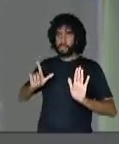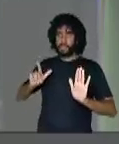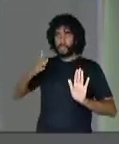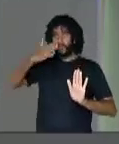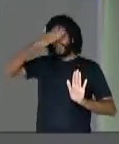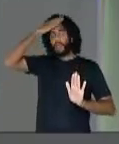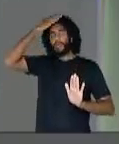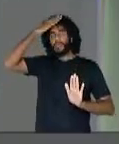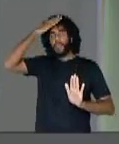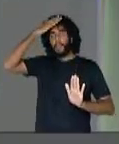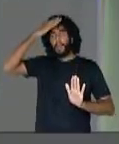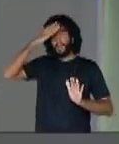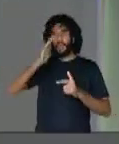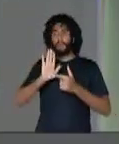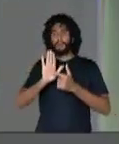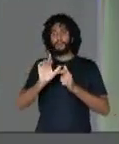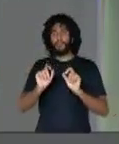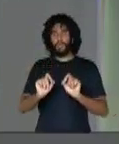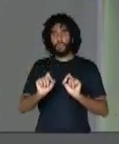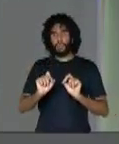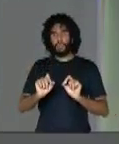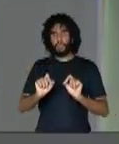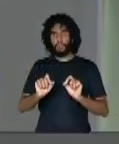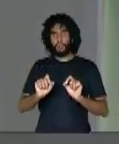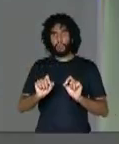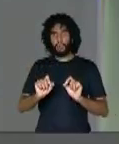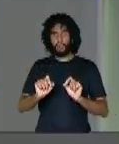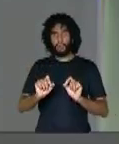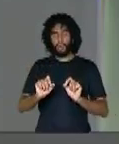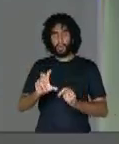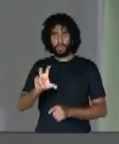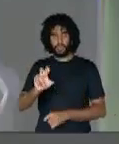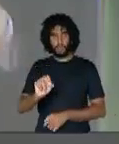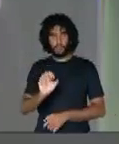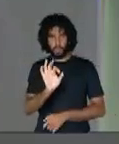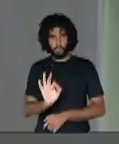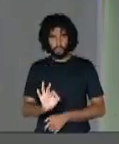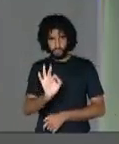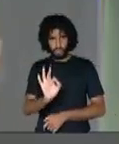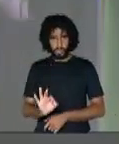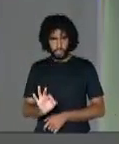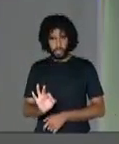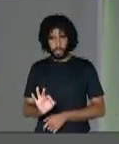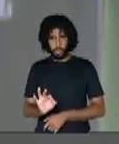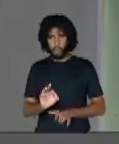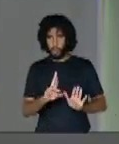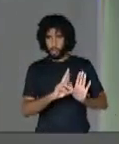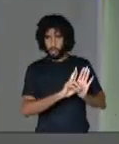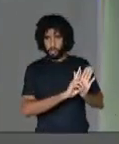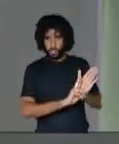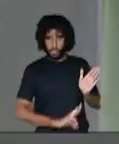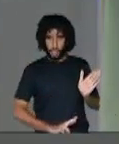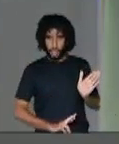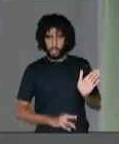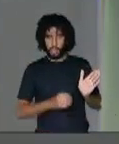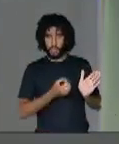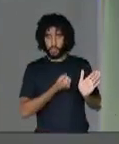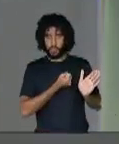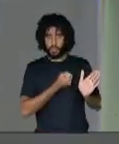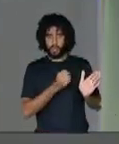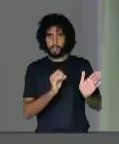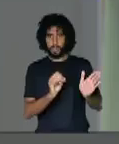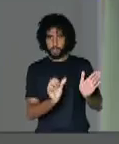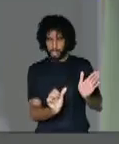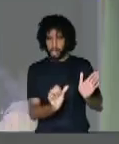Temer apresentava exatamente um pedágio de 50% e o que veio no relatório e na proposta 06 é